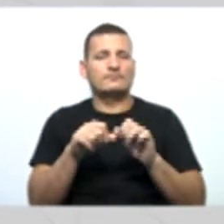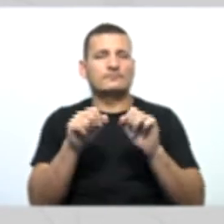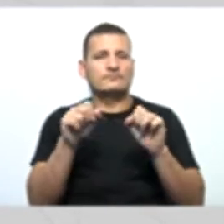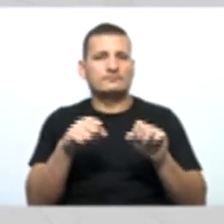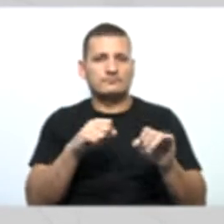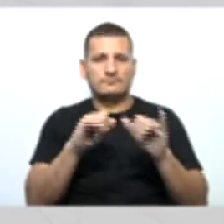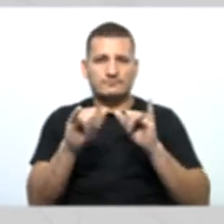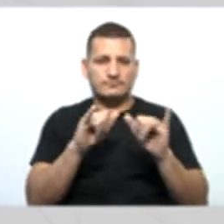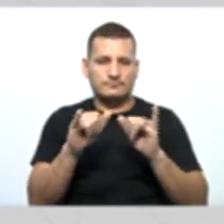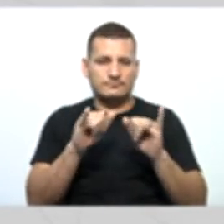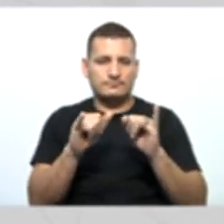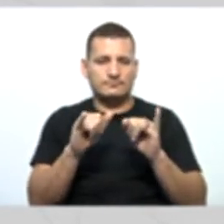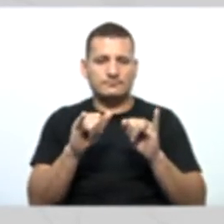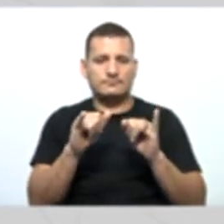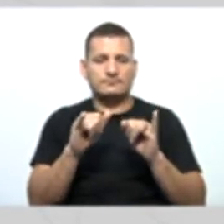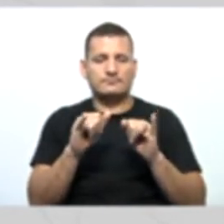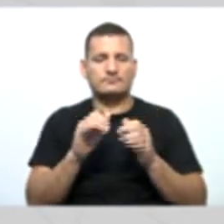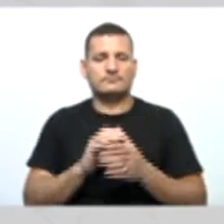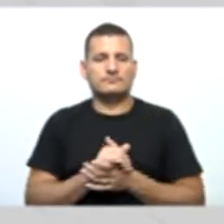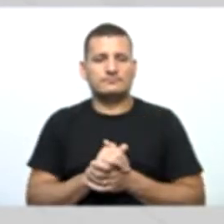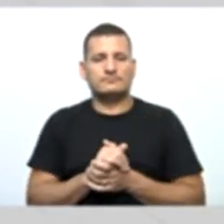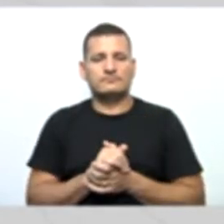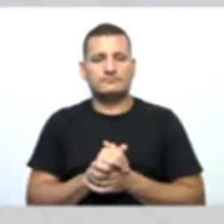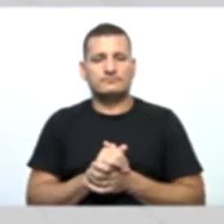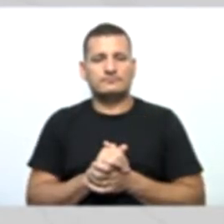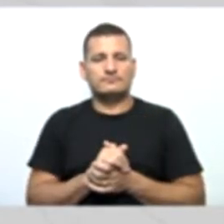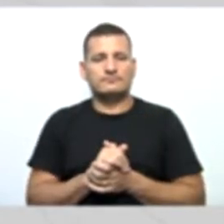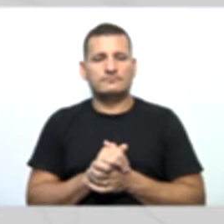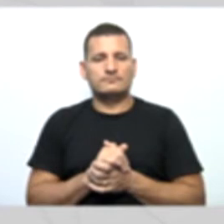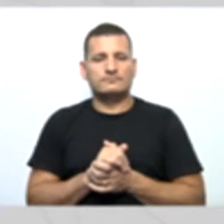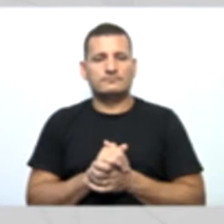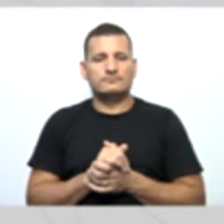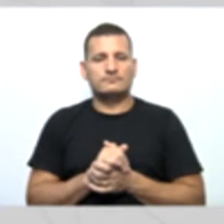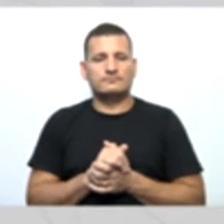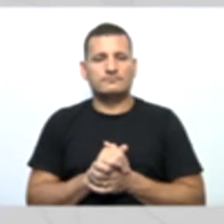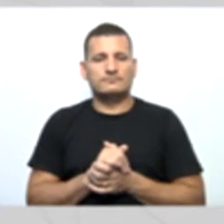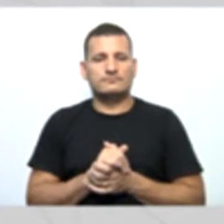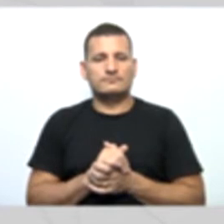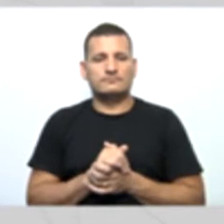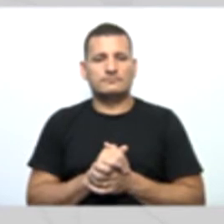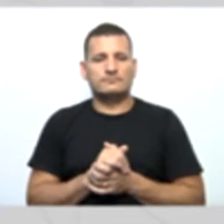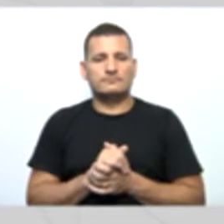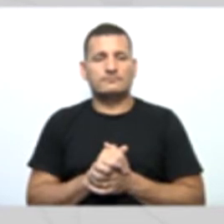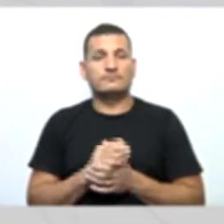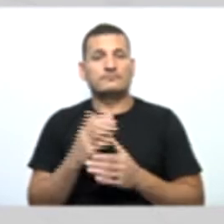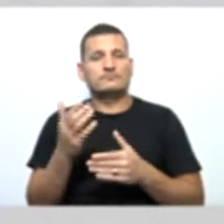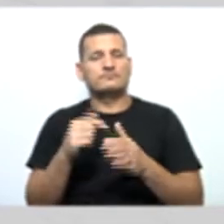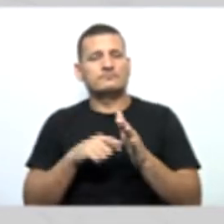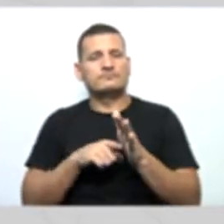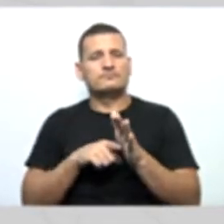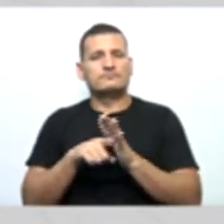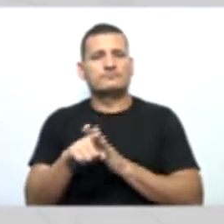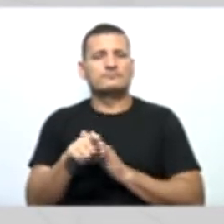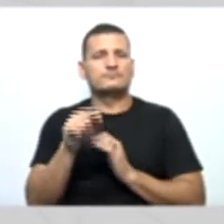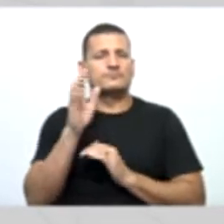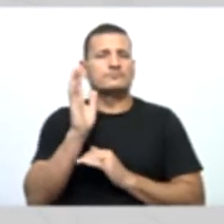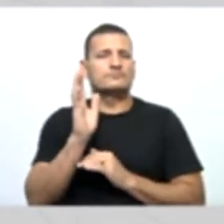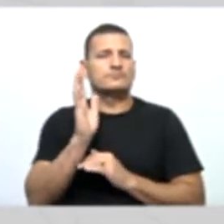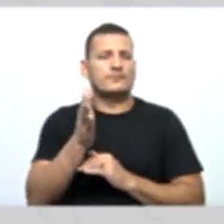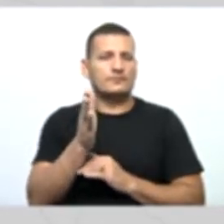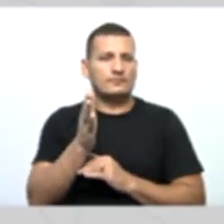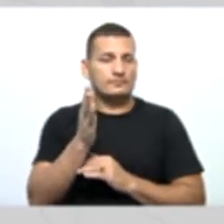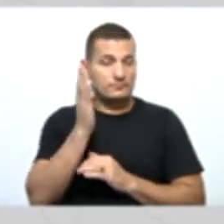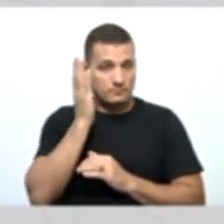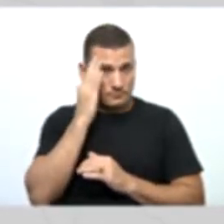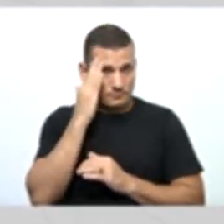informação, certo? Continuando, a pergunta, já que você sabe o